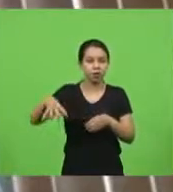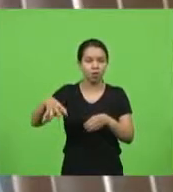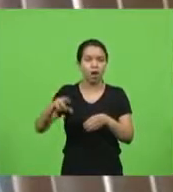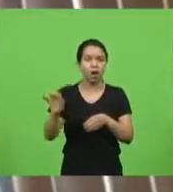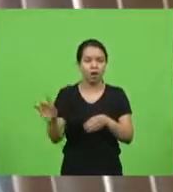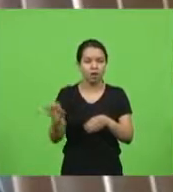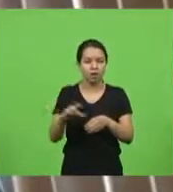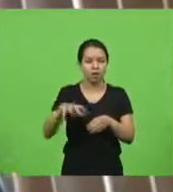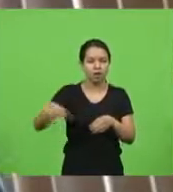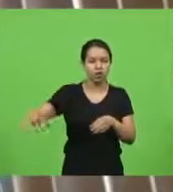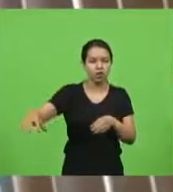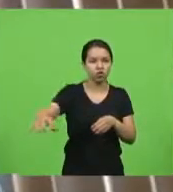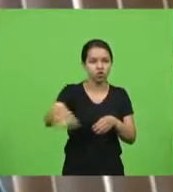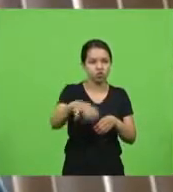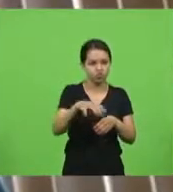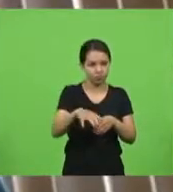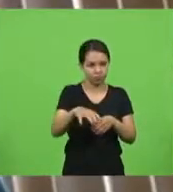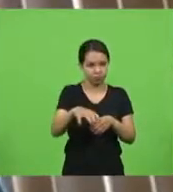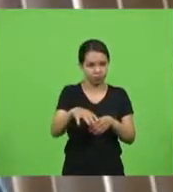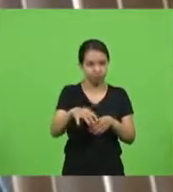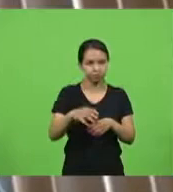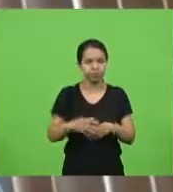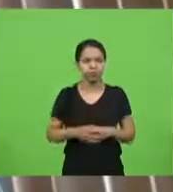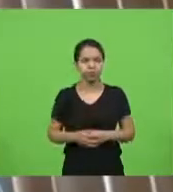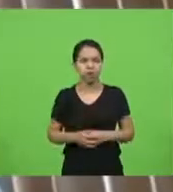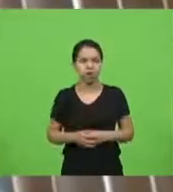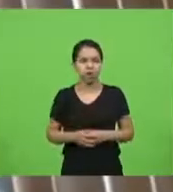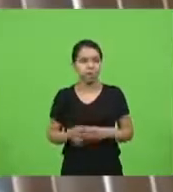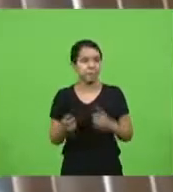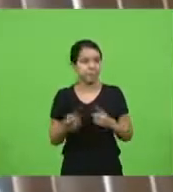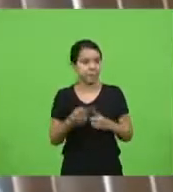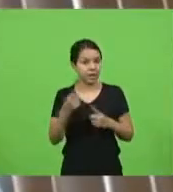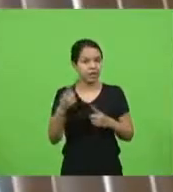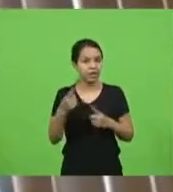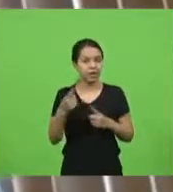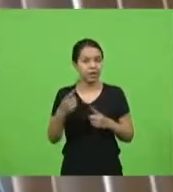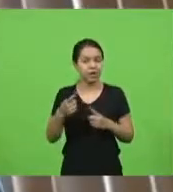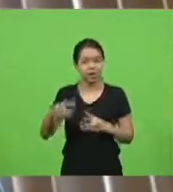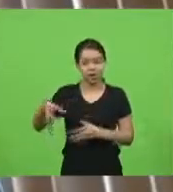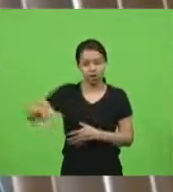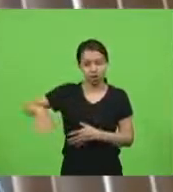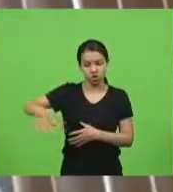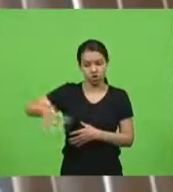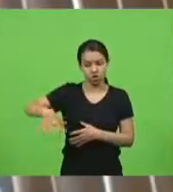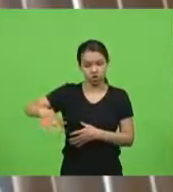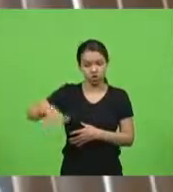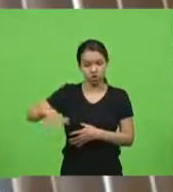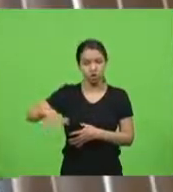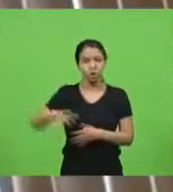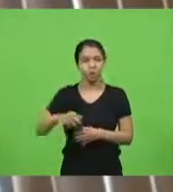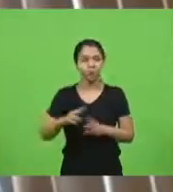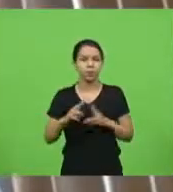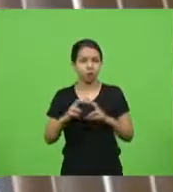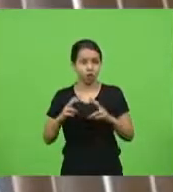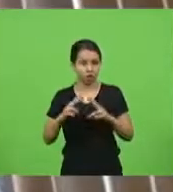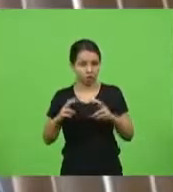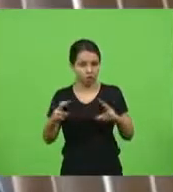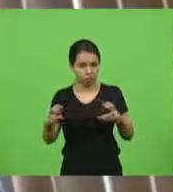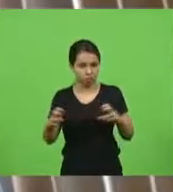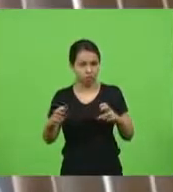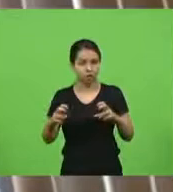militar, onde a primeira região policial militar, que é a região de Florianópolis, de Grande